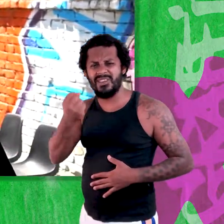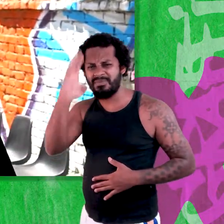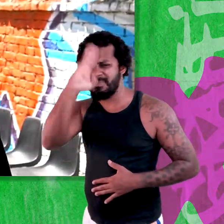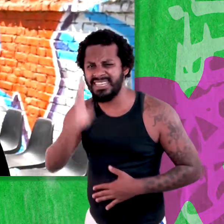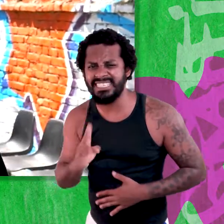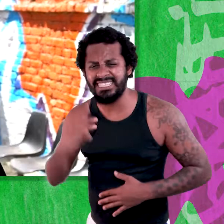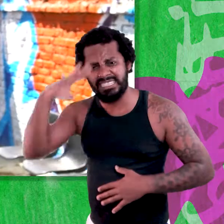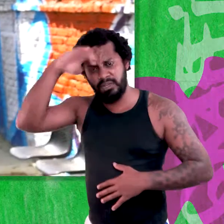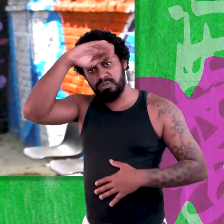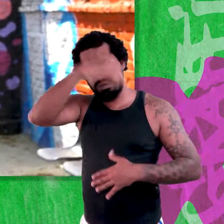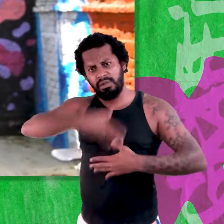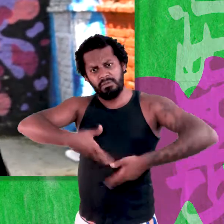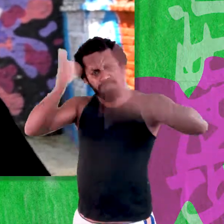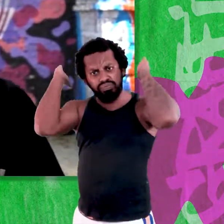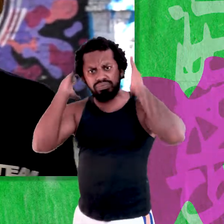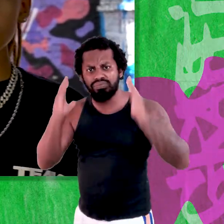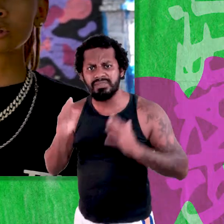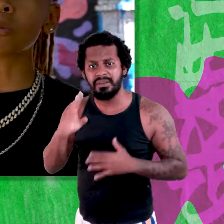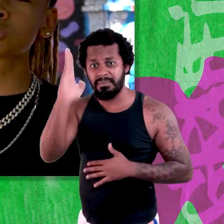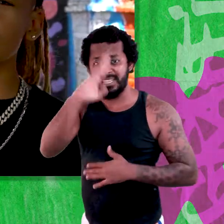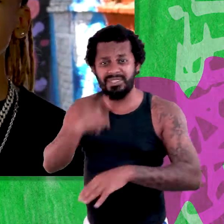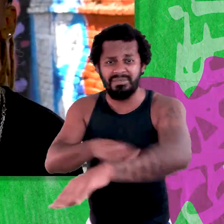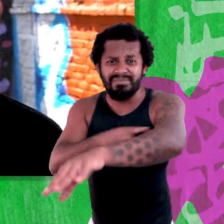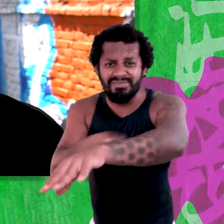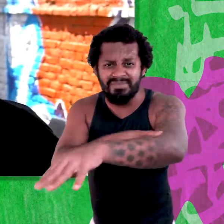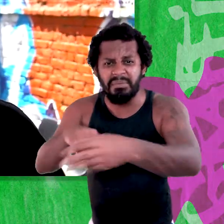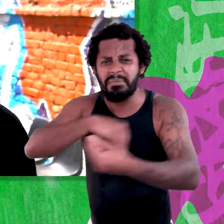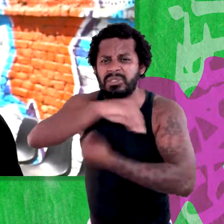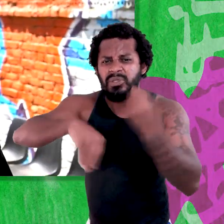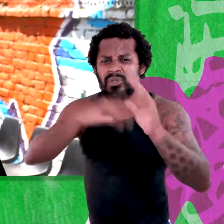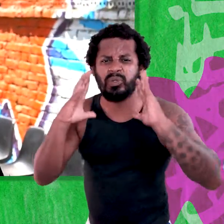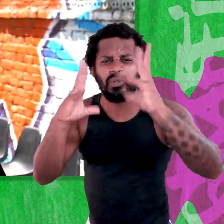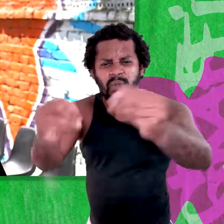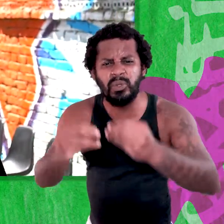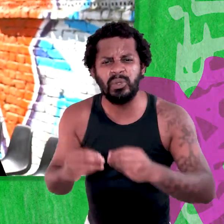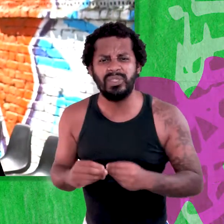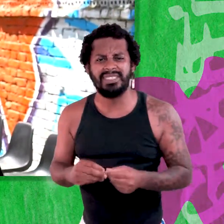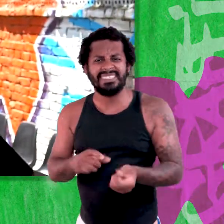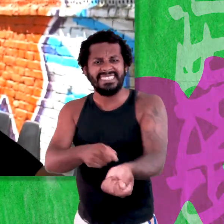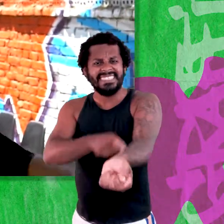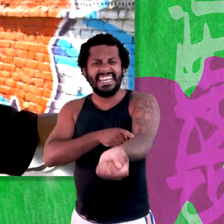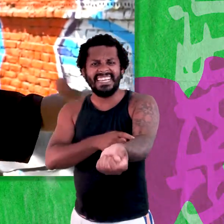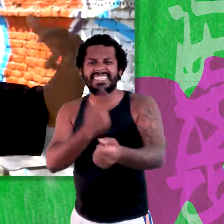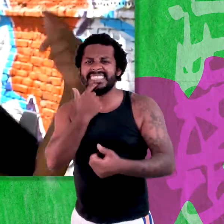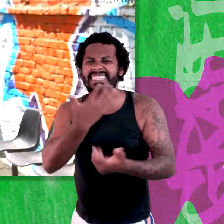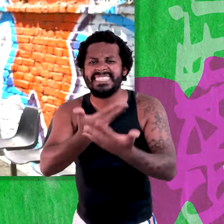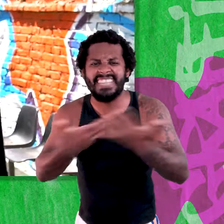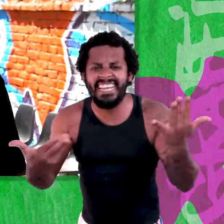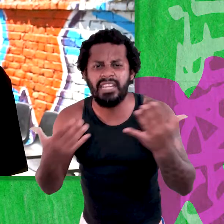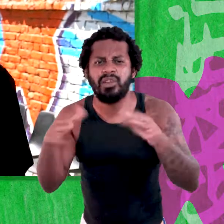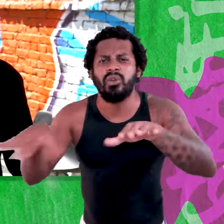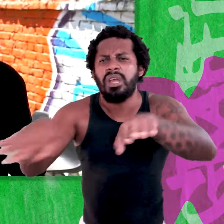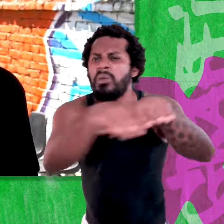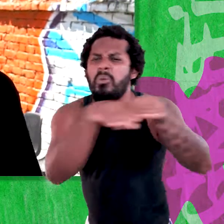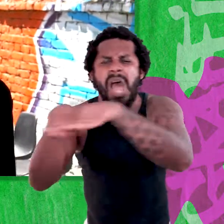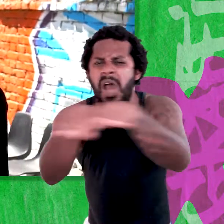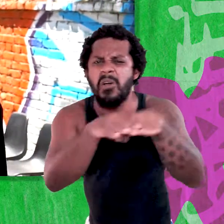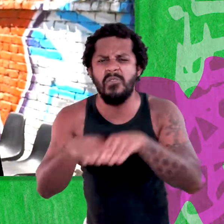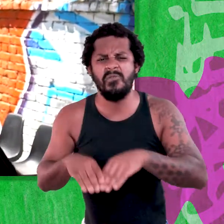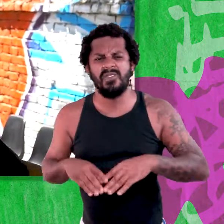Brasil é difícil porque no Brasil somos todos mestiços nosso sangue é vermelho em qualquer tema